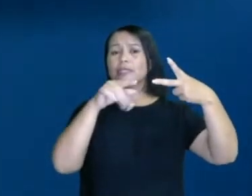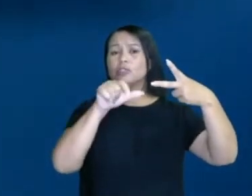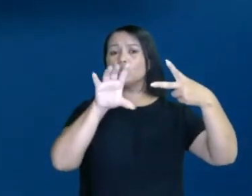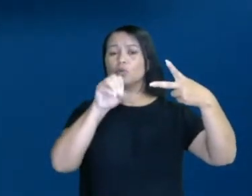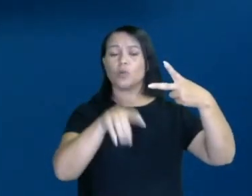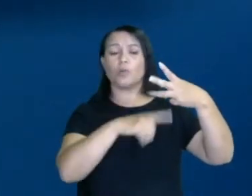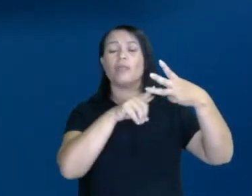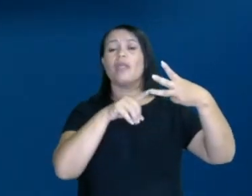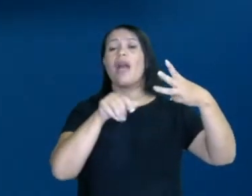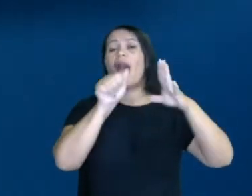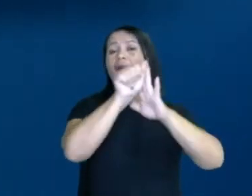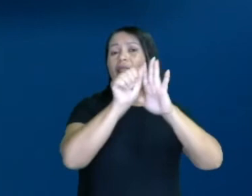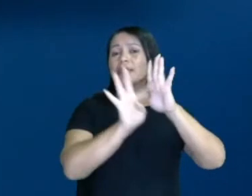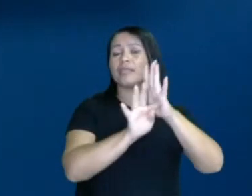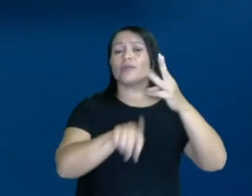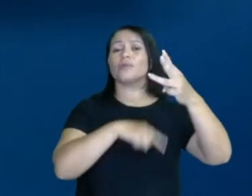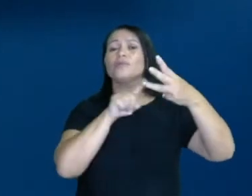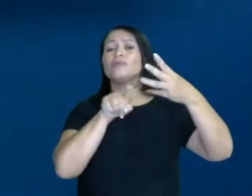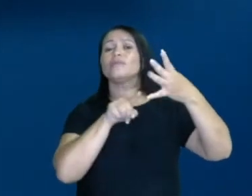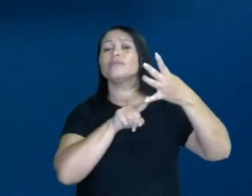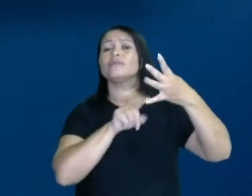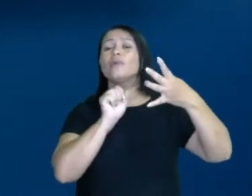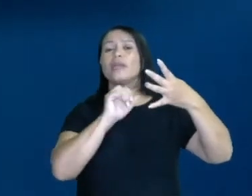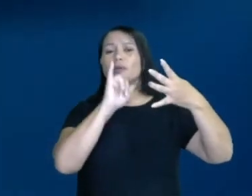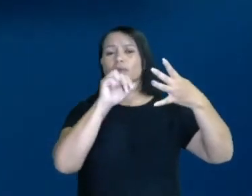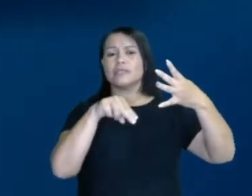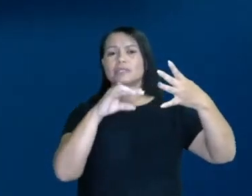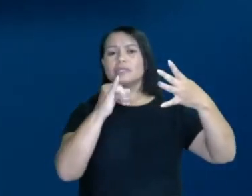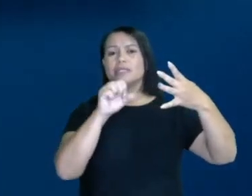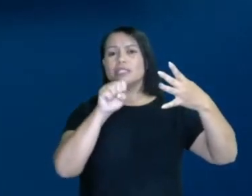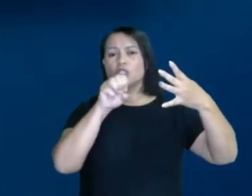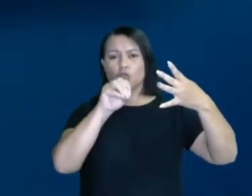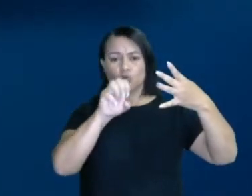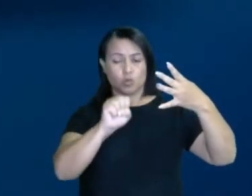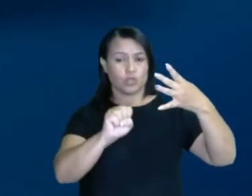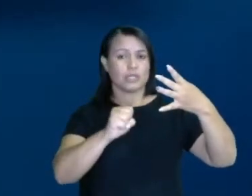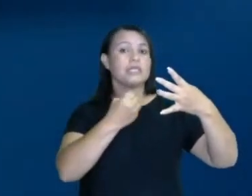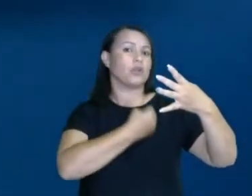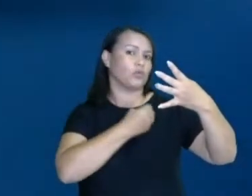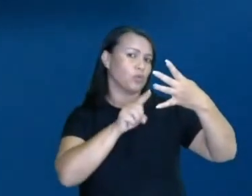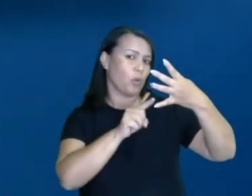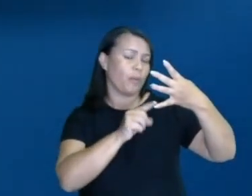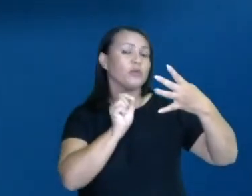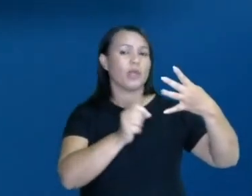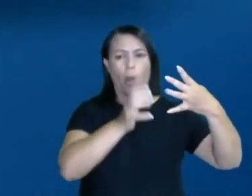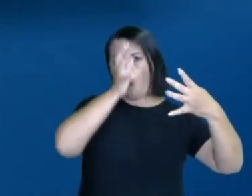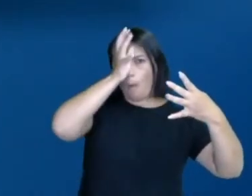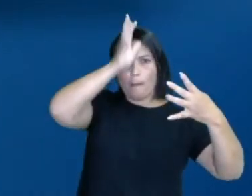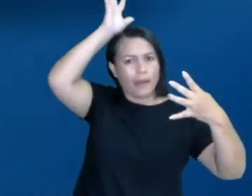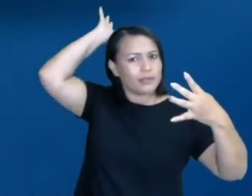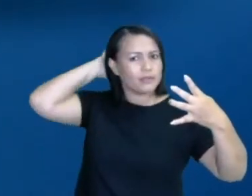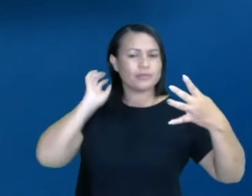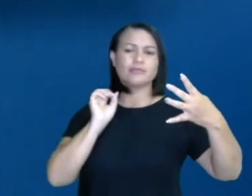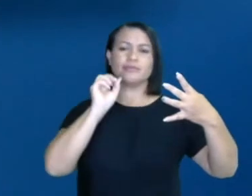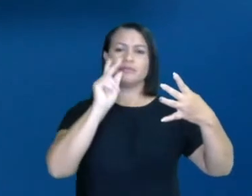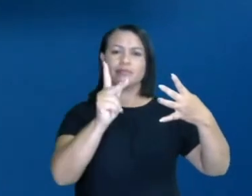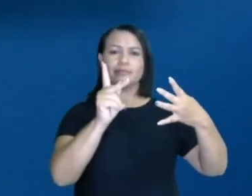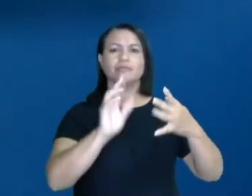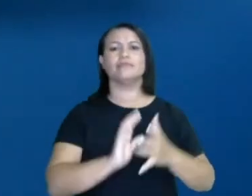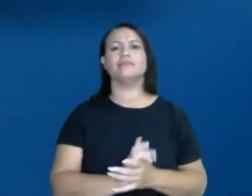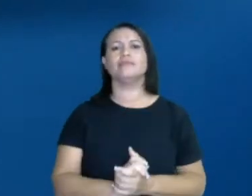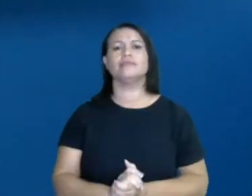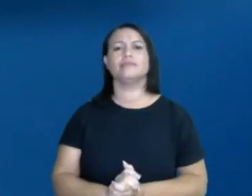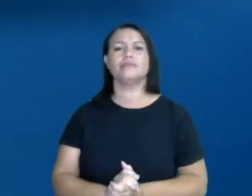em seguida artigo e em seguida incisos, que são numerados através de numeração romana, tá certo?